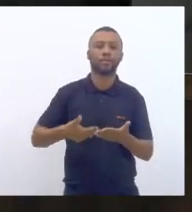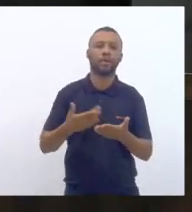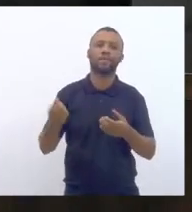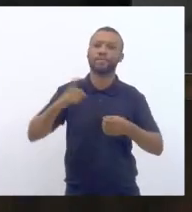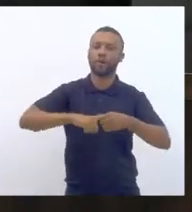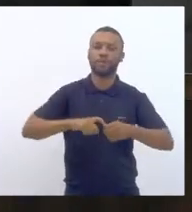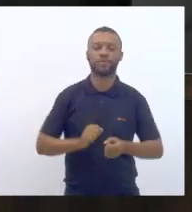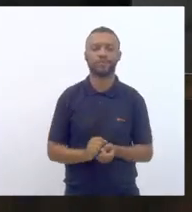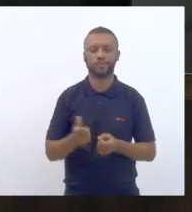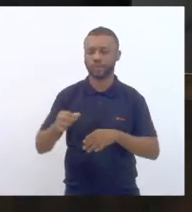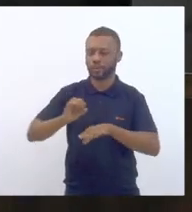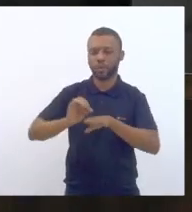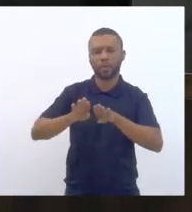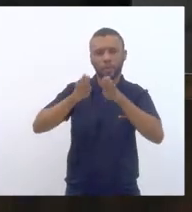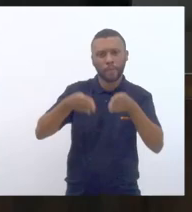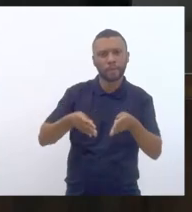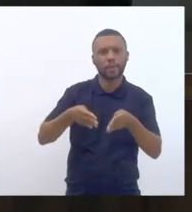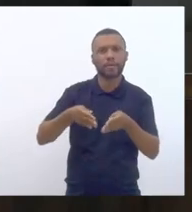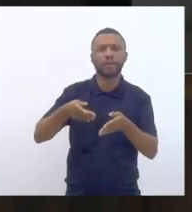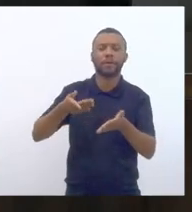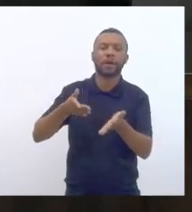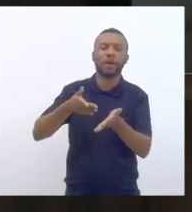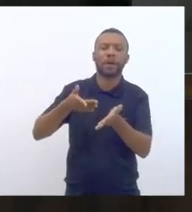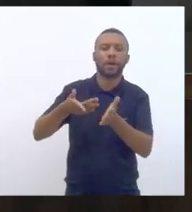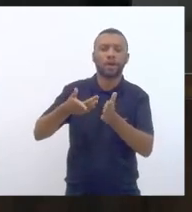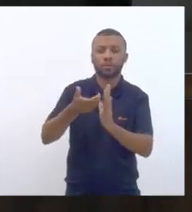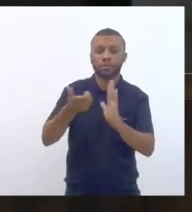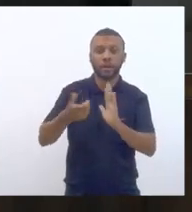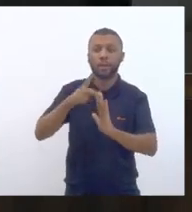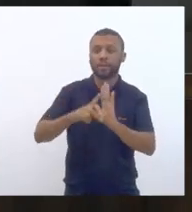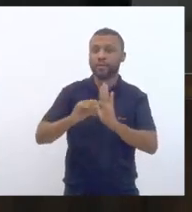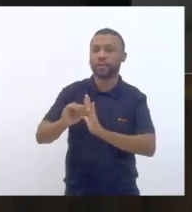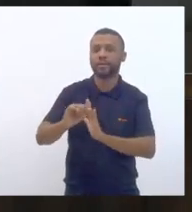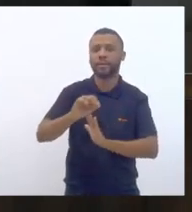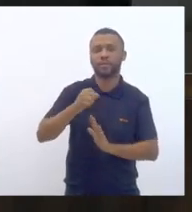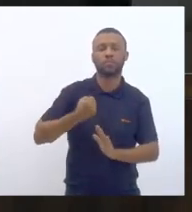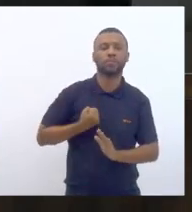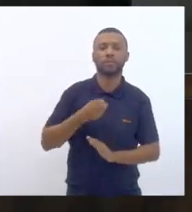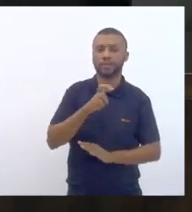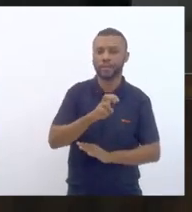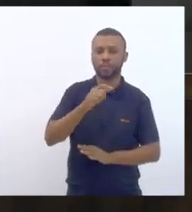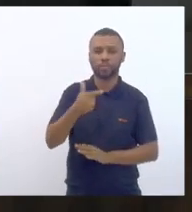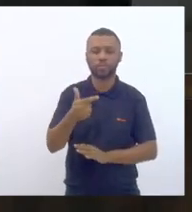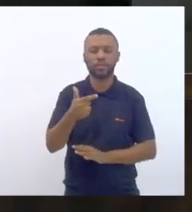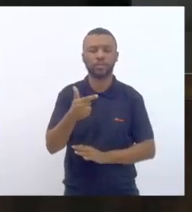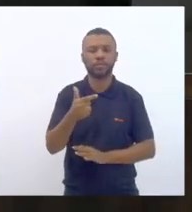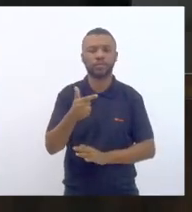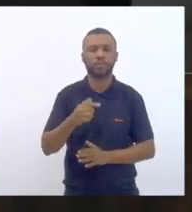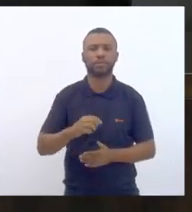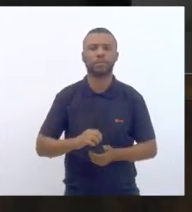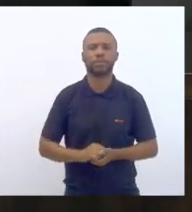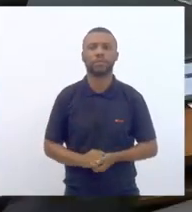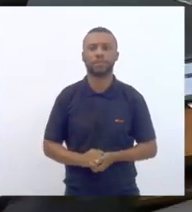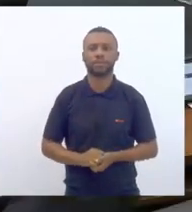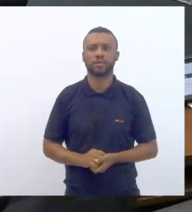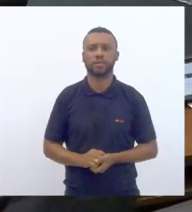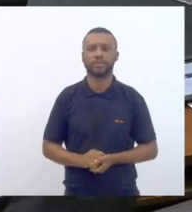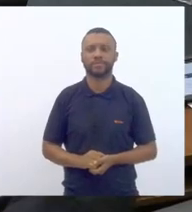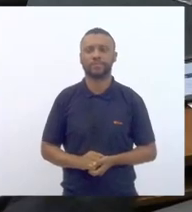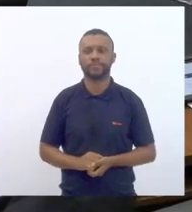Há sobre a mesa requerimento de destaque ao projeto de lei 52. É cópia desse? Você não é?